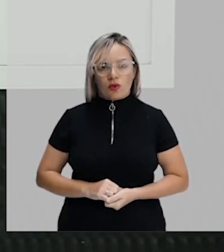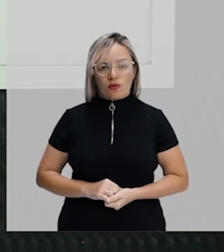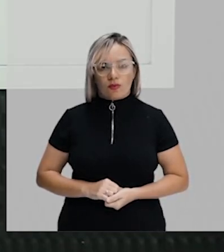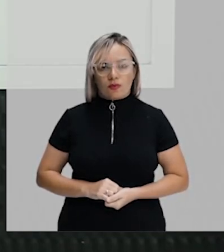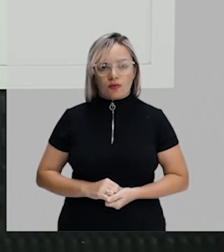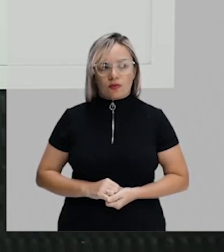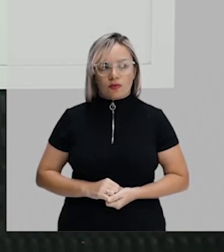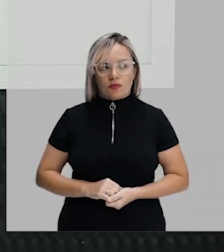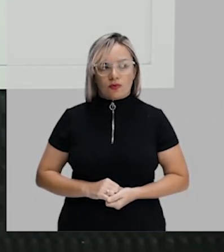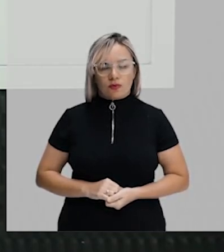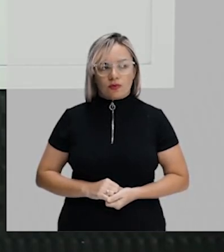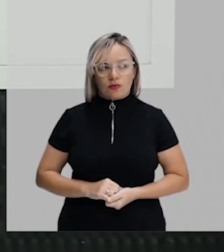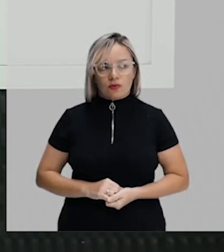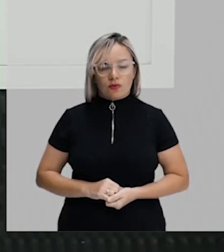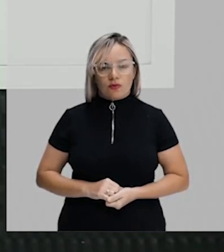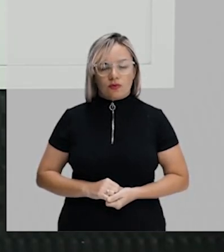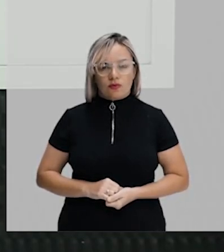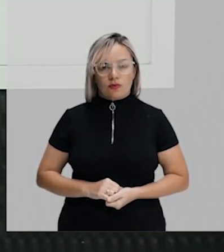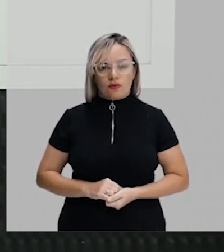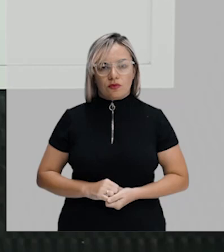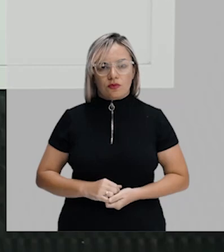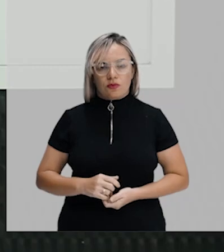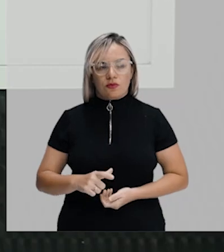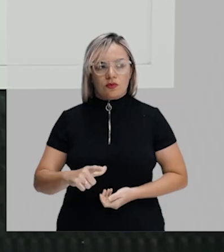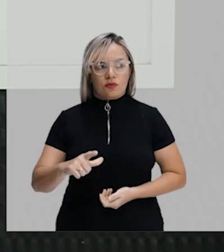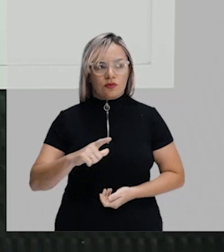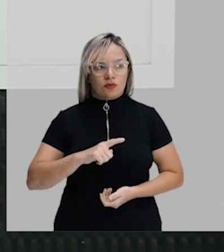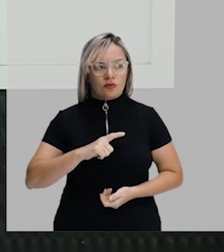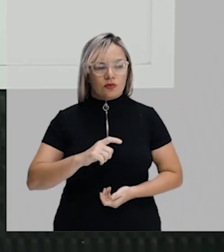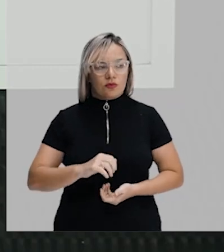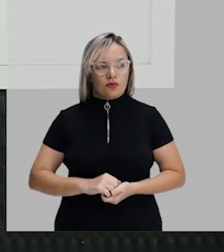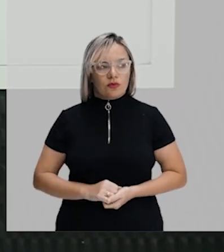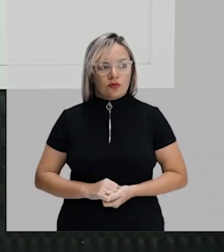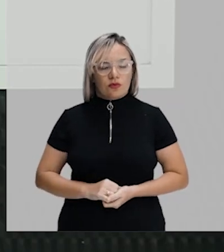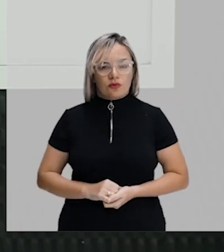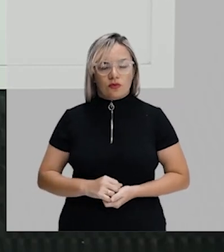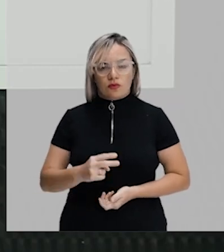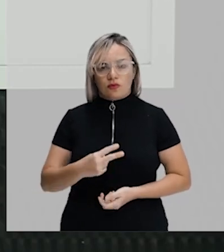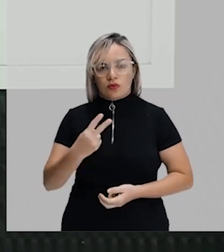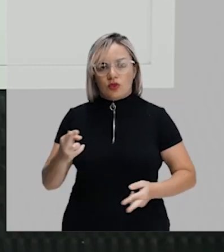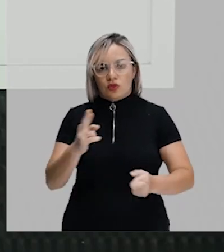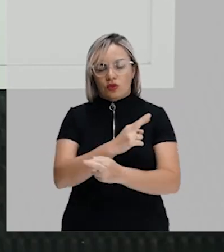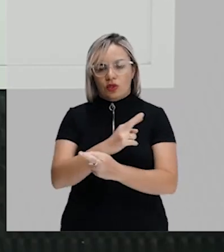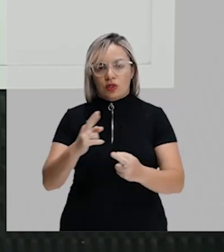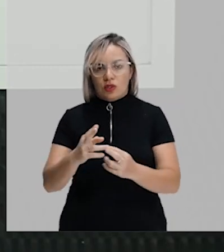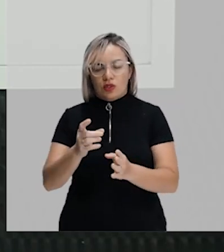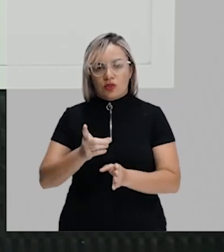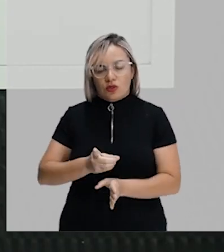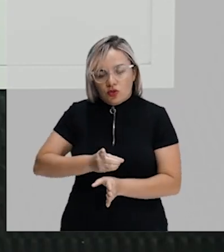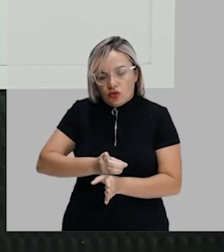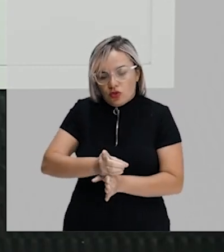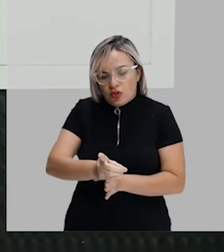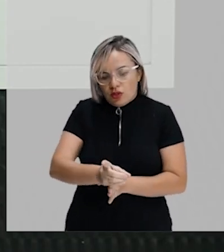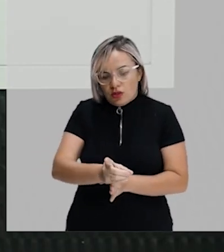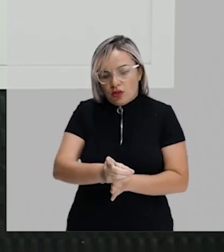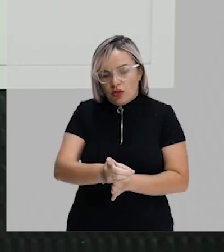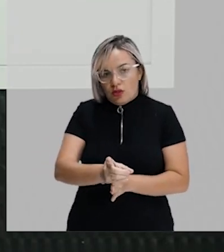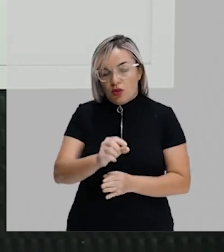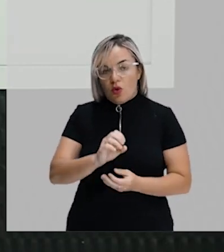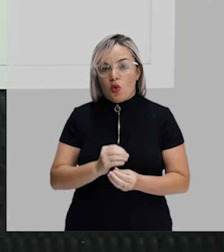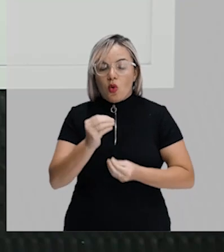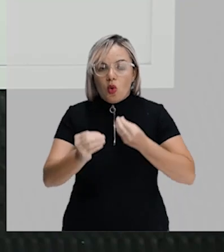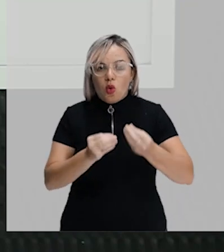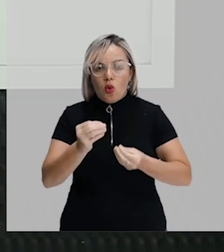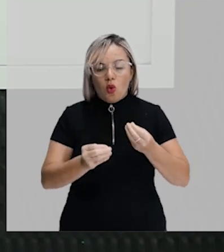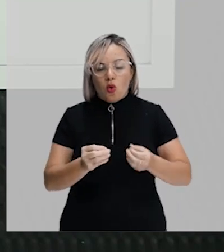é? Duas dependências, uma na direção de x, não é isso? Ok? E outra